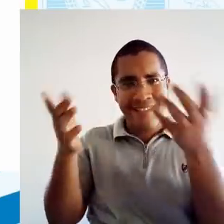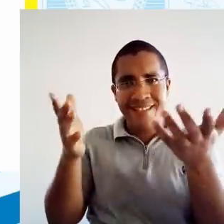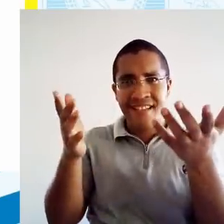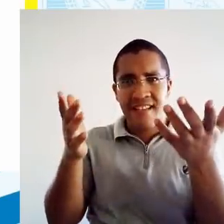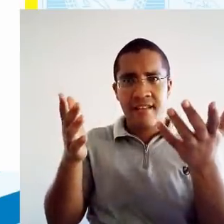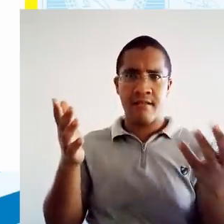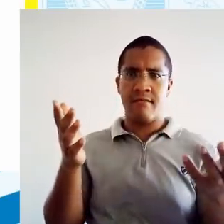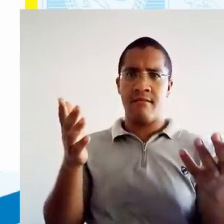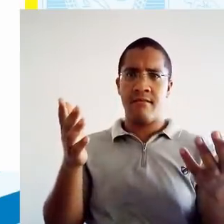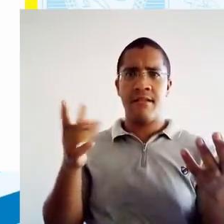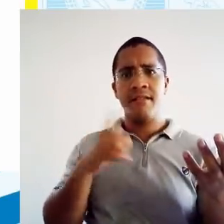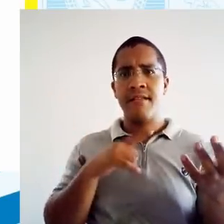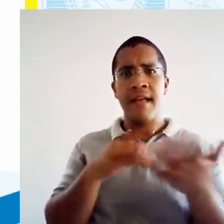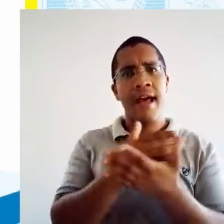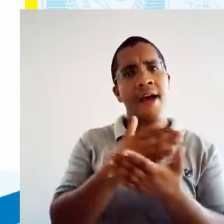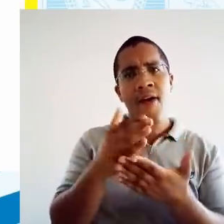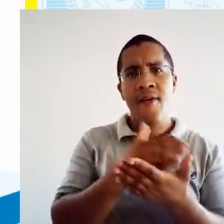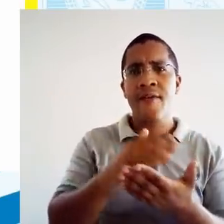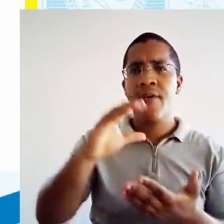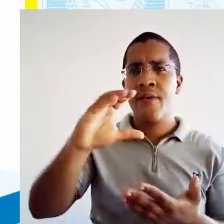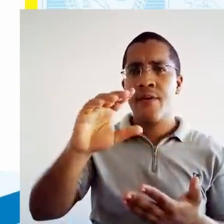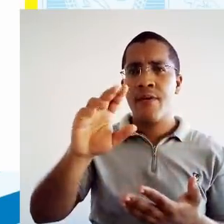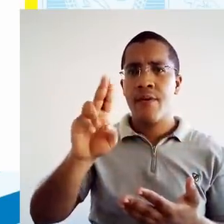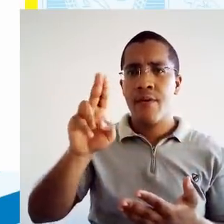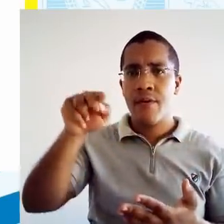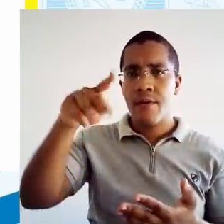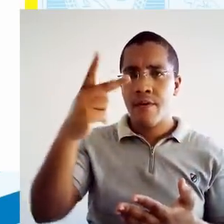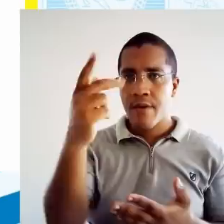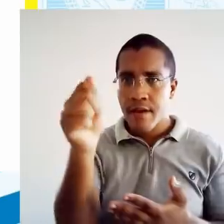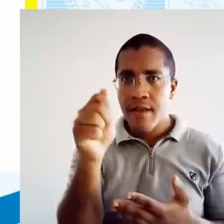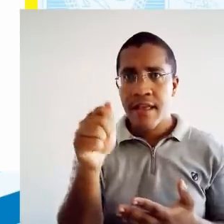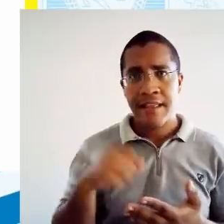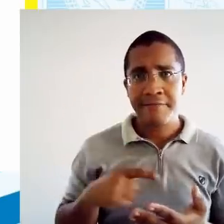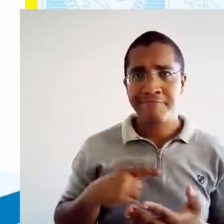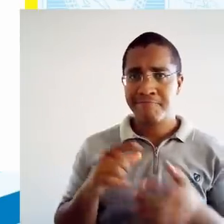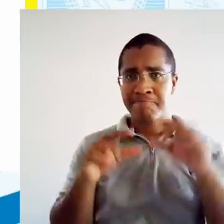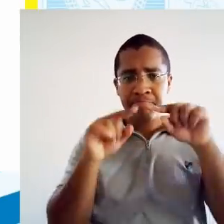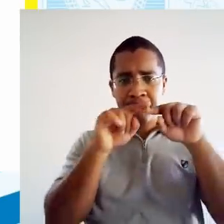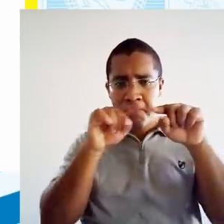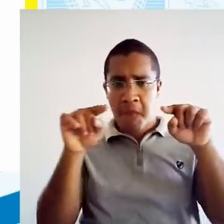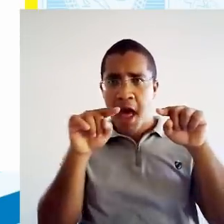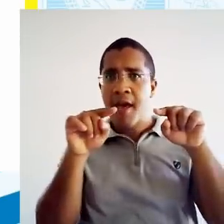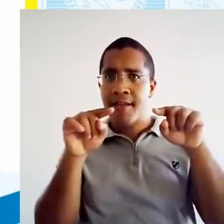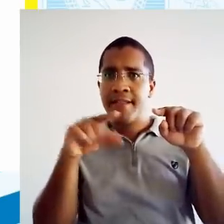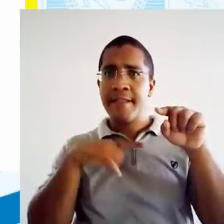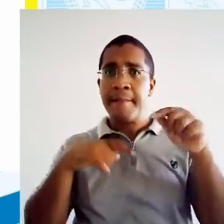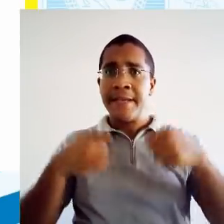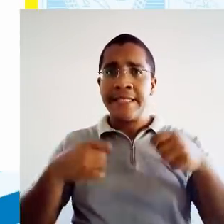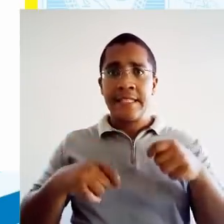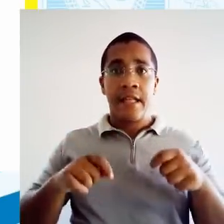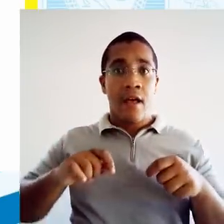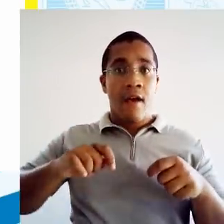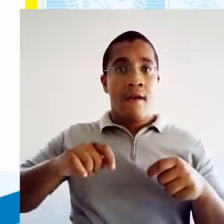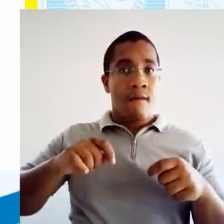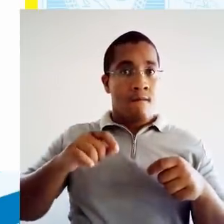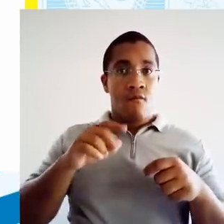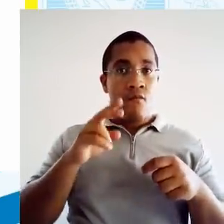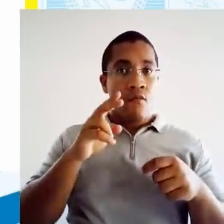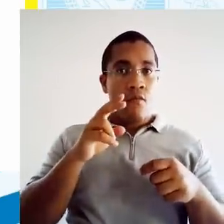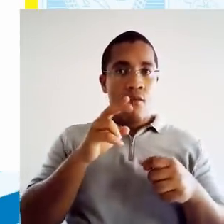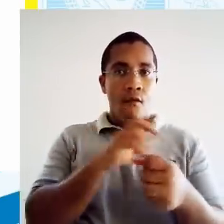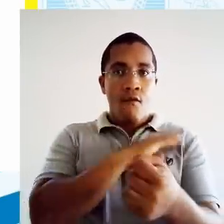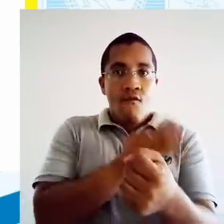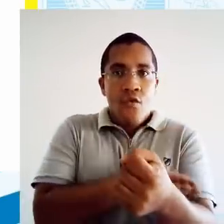As cunhas são dois planos inclinados superpostos e aplicam força dos dois